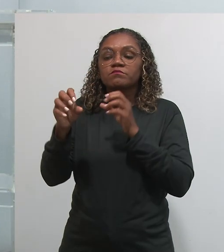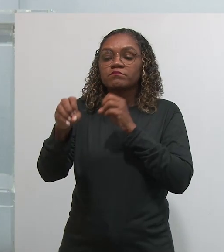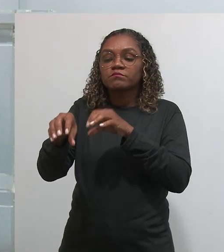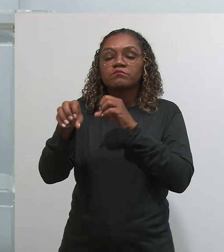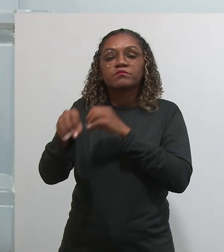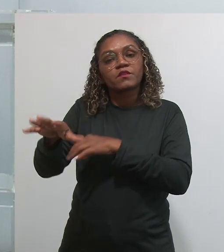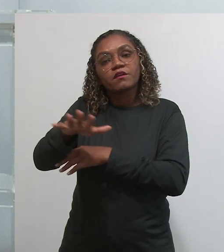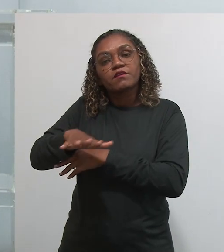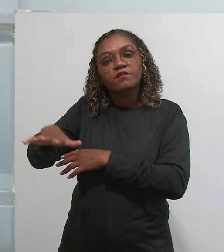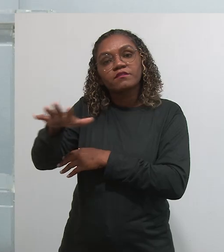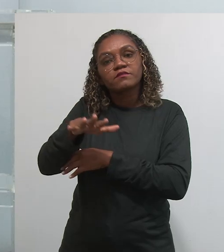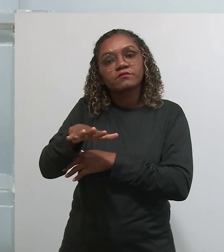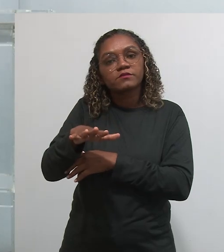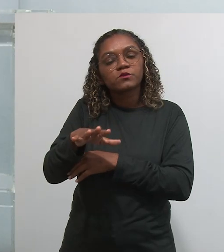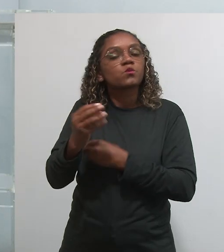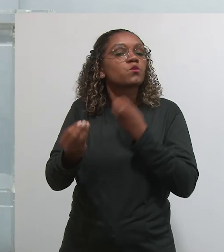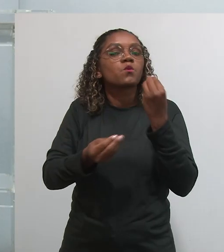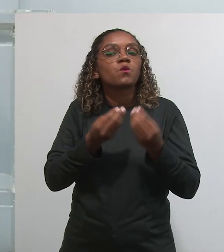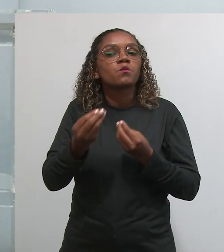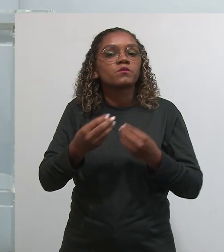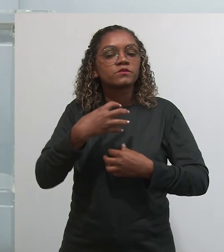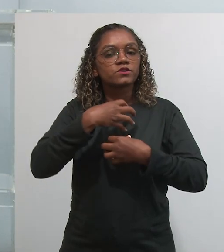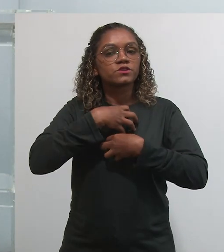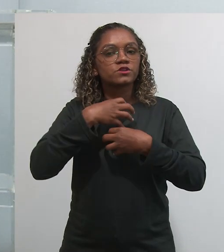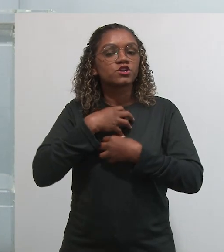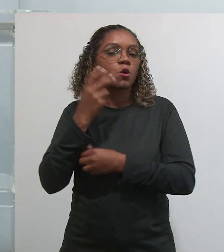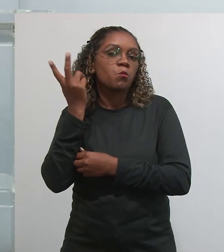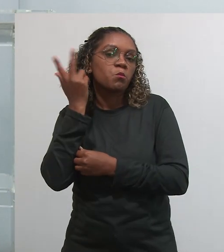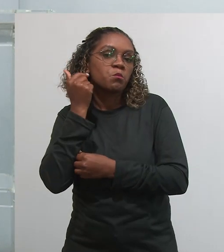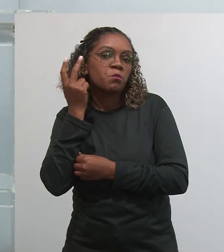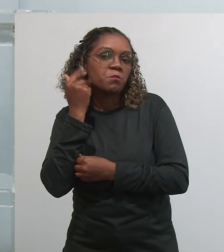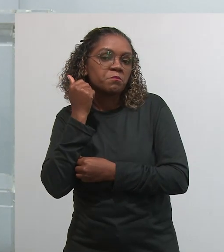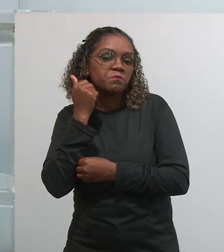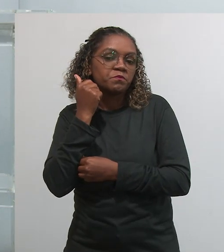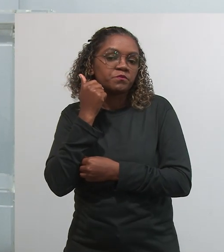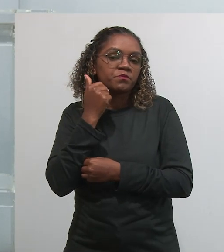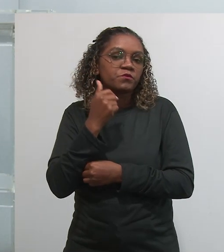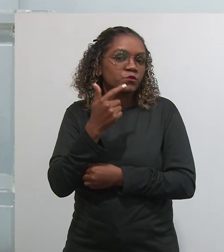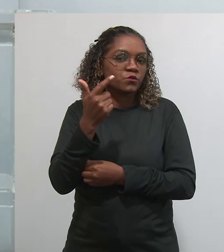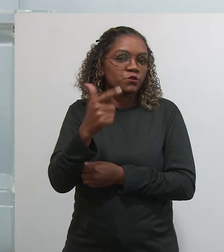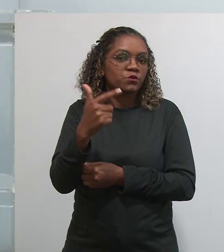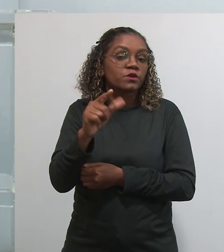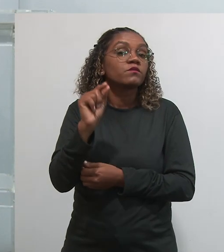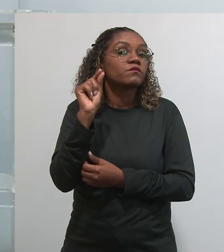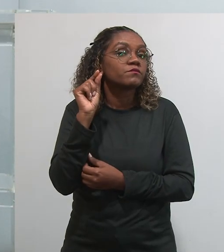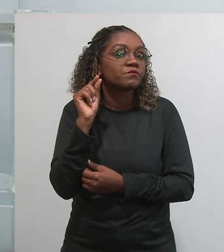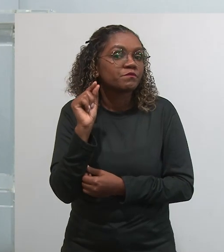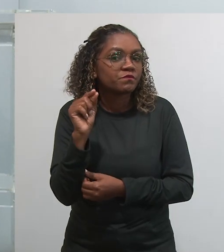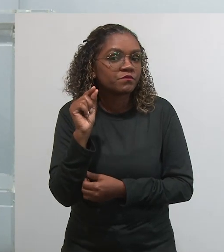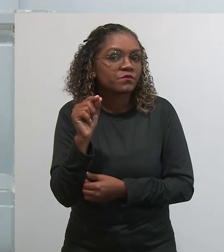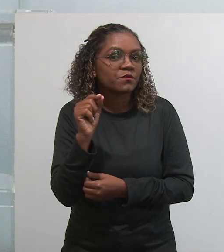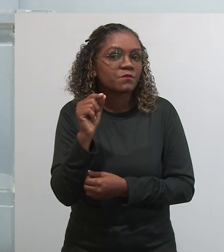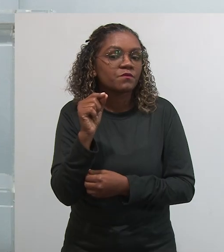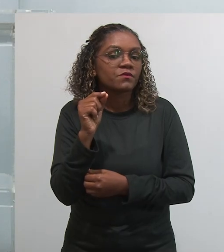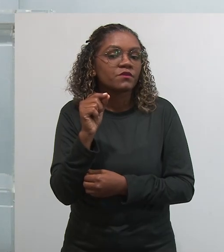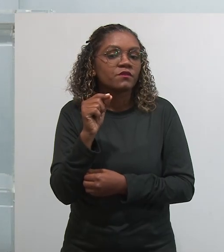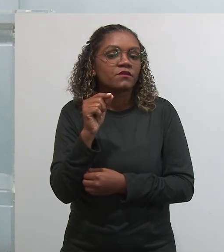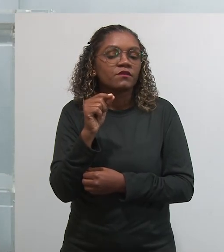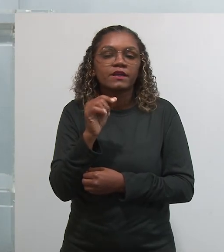só, nosso senso comum é um senso de conhecimentos que nós não temos